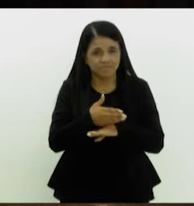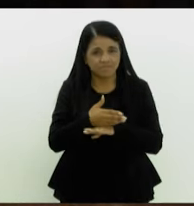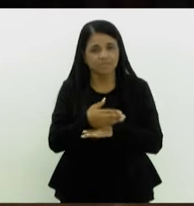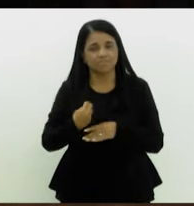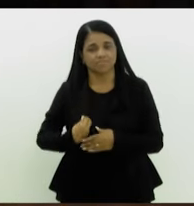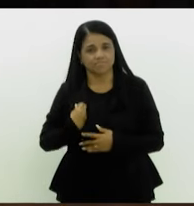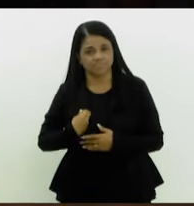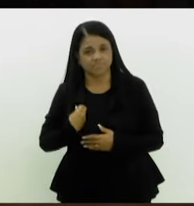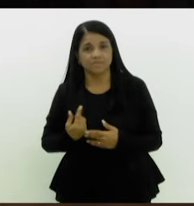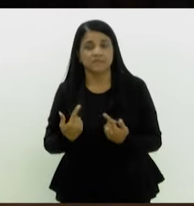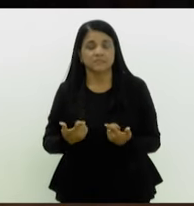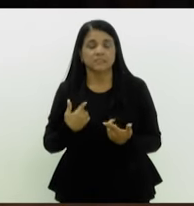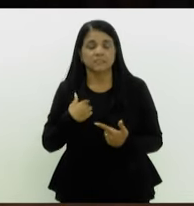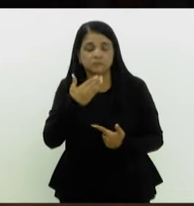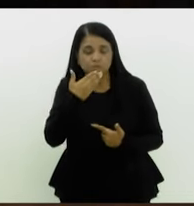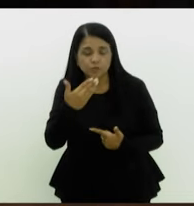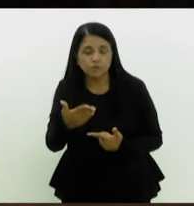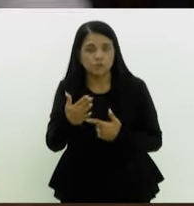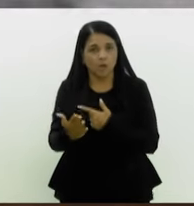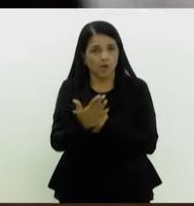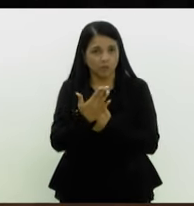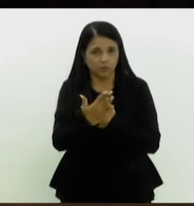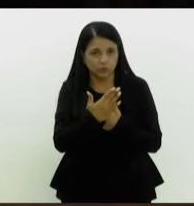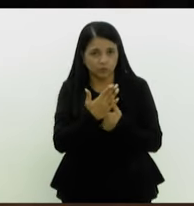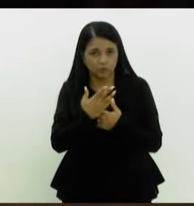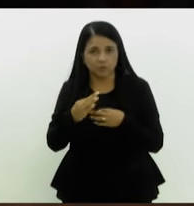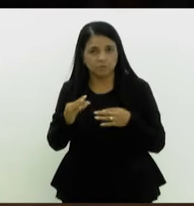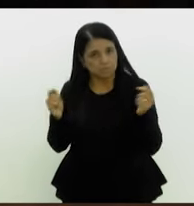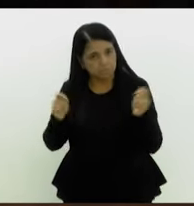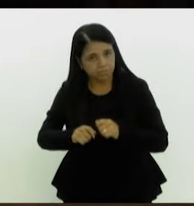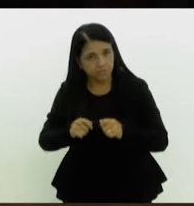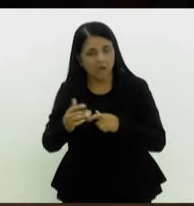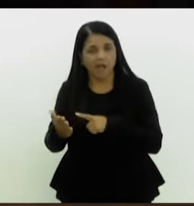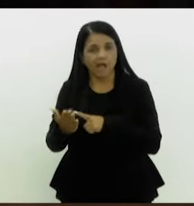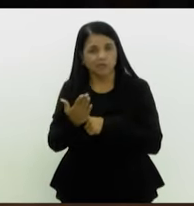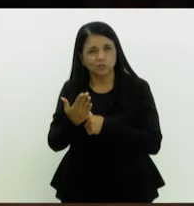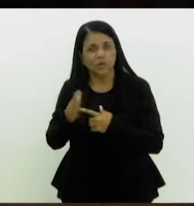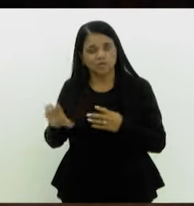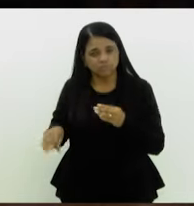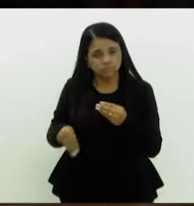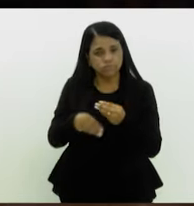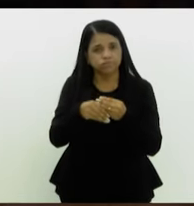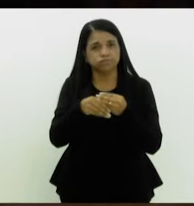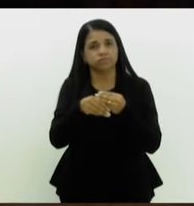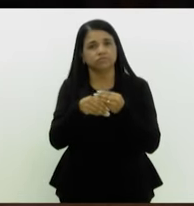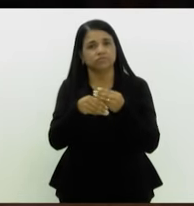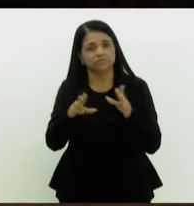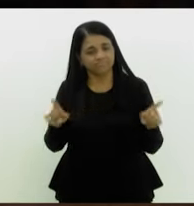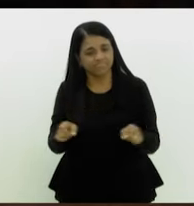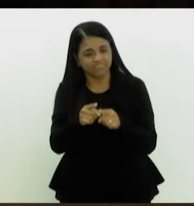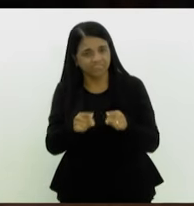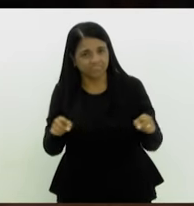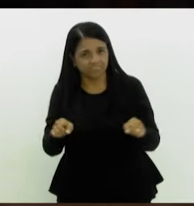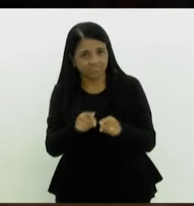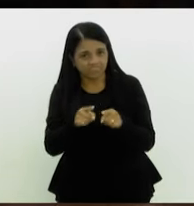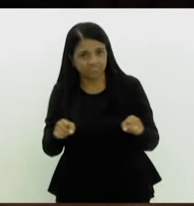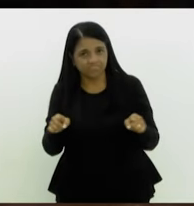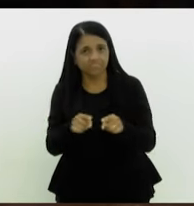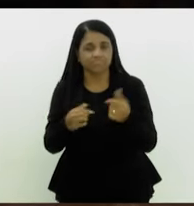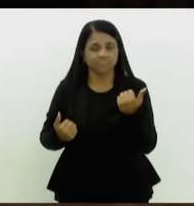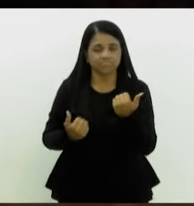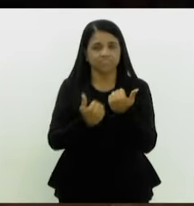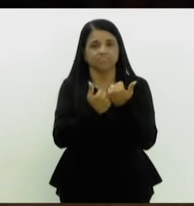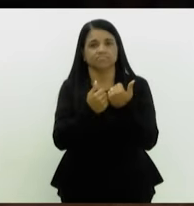a gente tem aproveitado e pedido ajuda a todos que puderem fomentar esta linda orquestra composta por